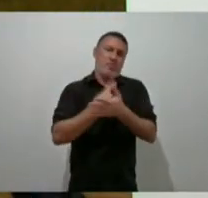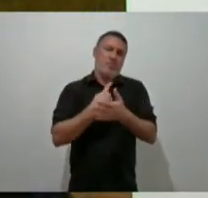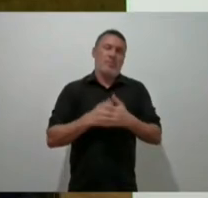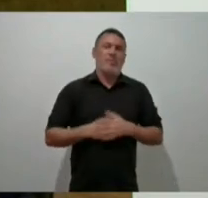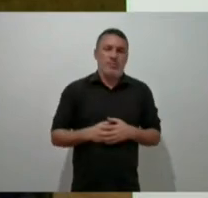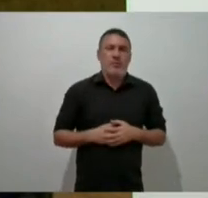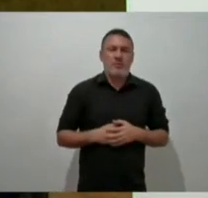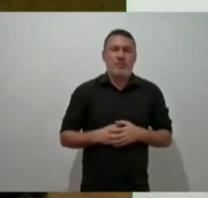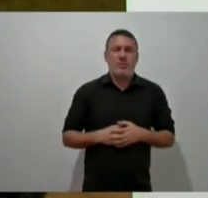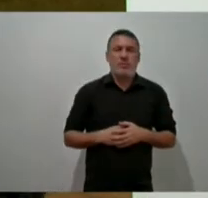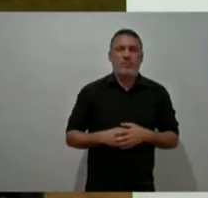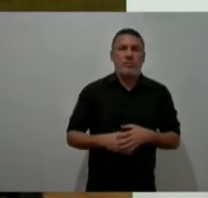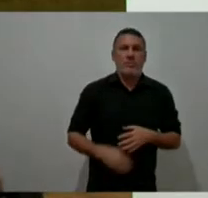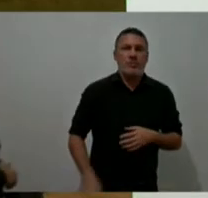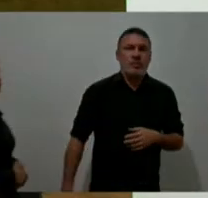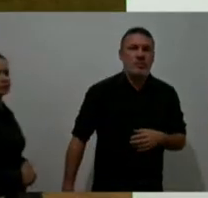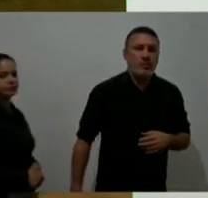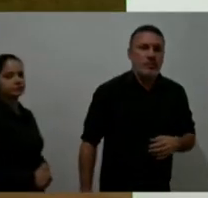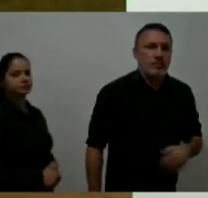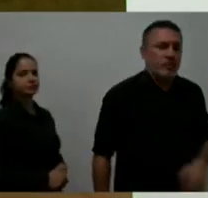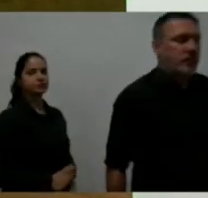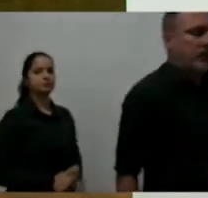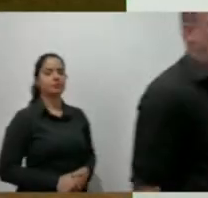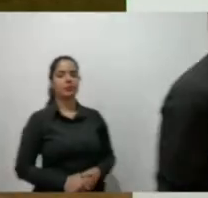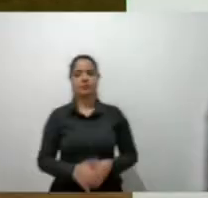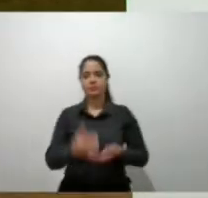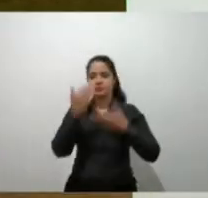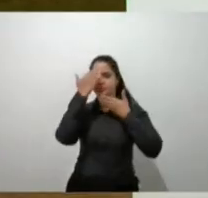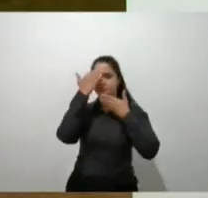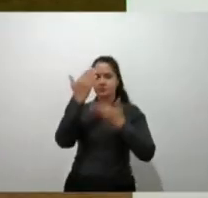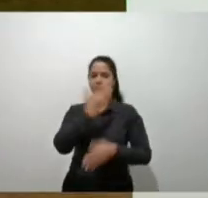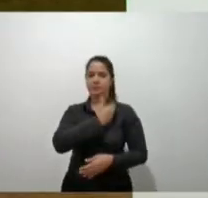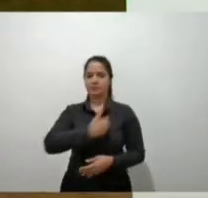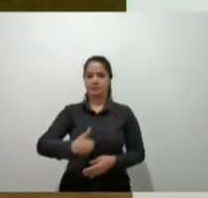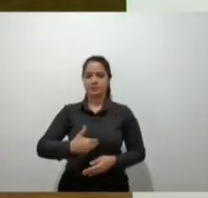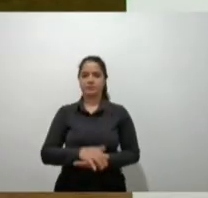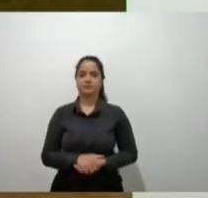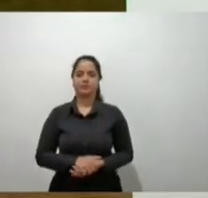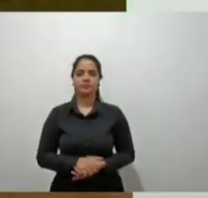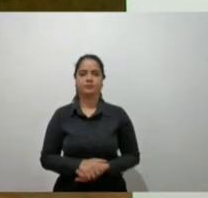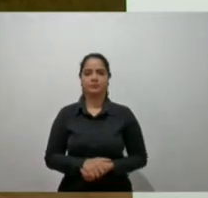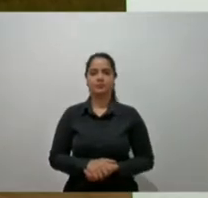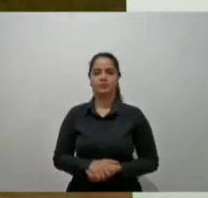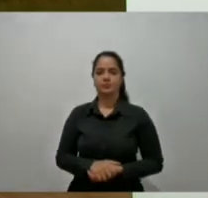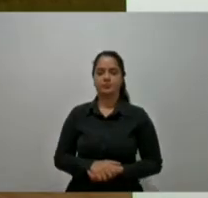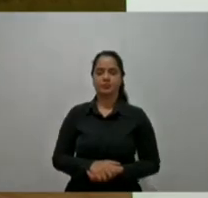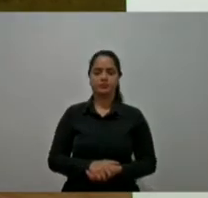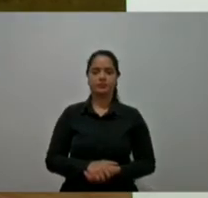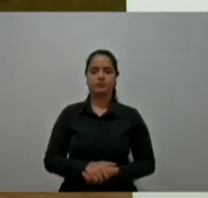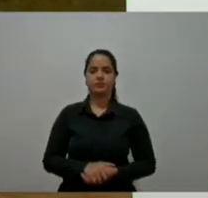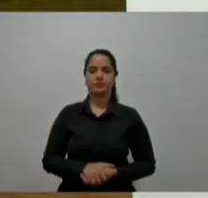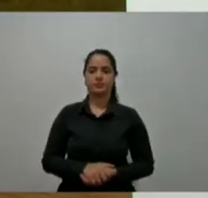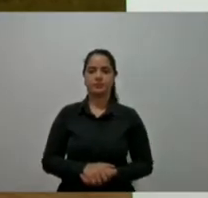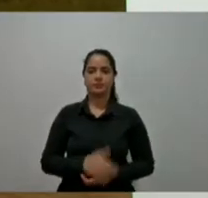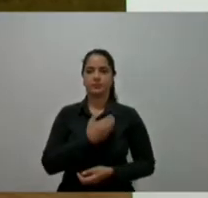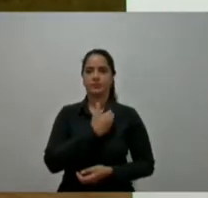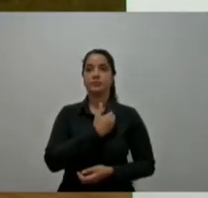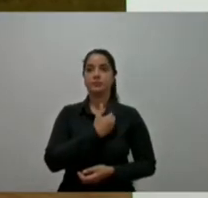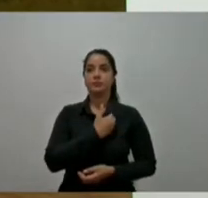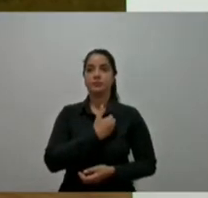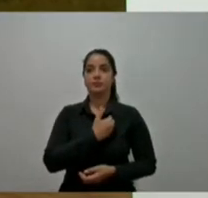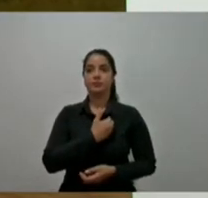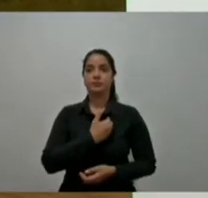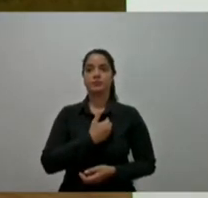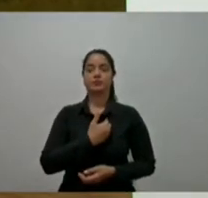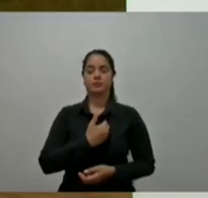Obrigado, governador. Agora, Zé Armando, governança tem bastante a ver com a questão de diversidade e inclusão, né? A gente tem visto aí